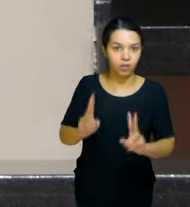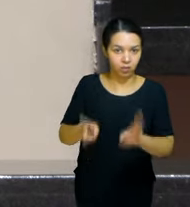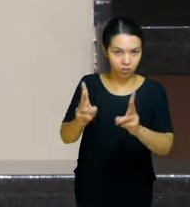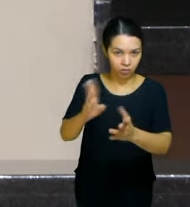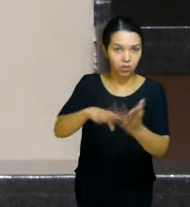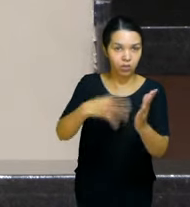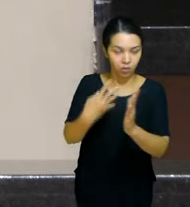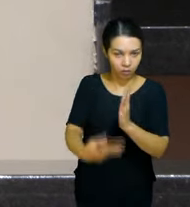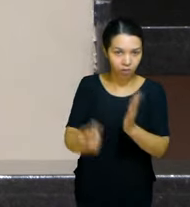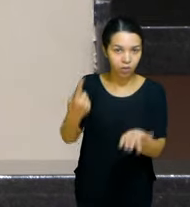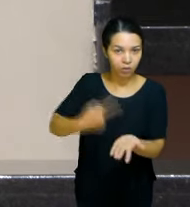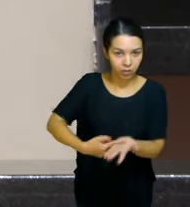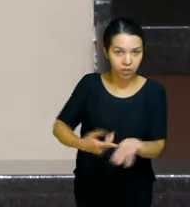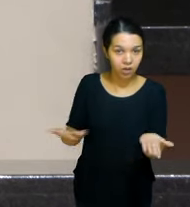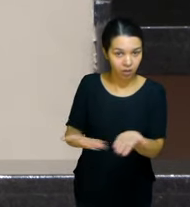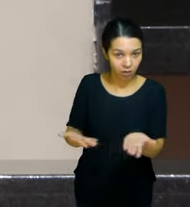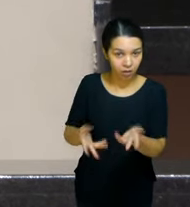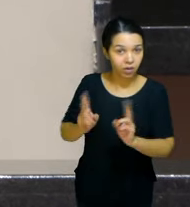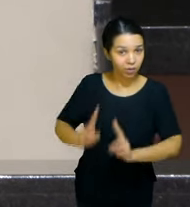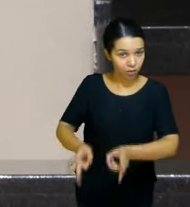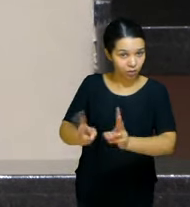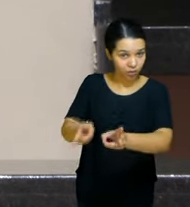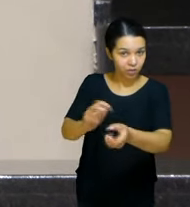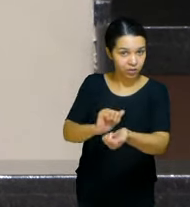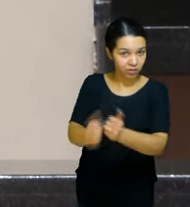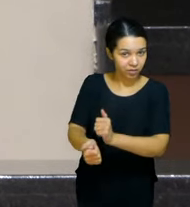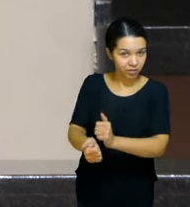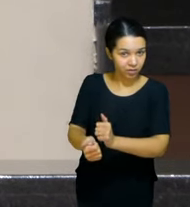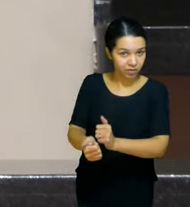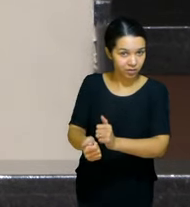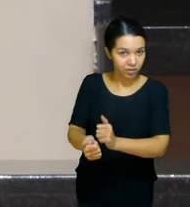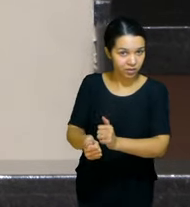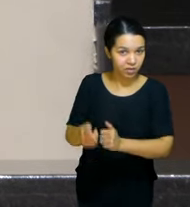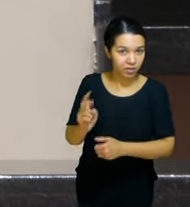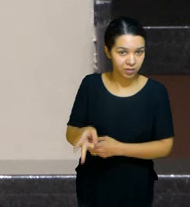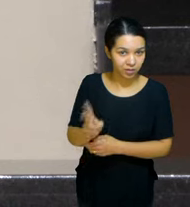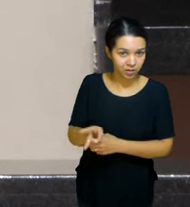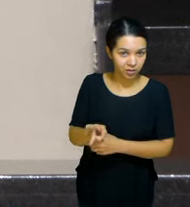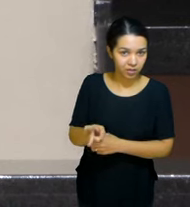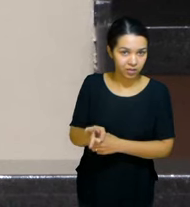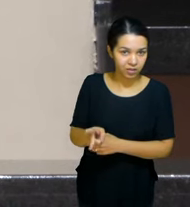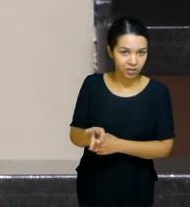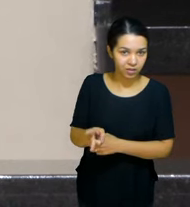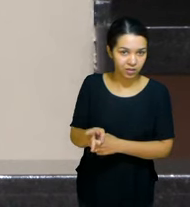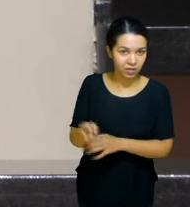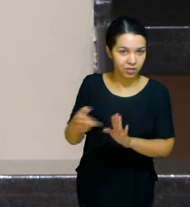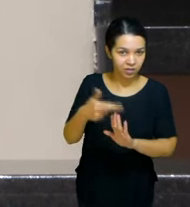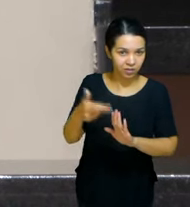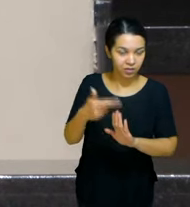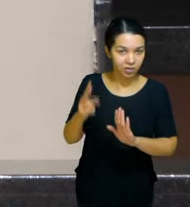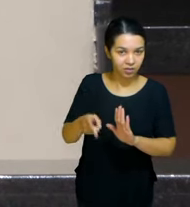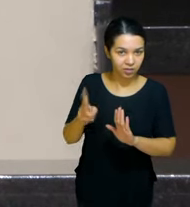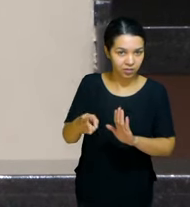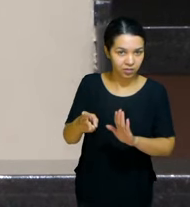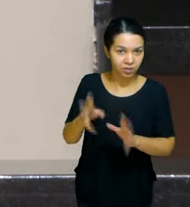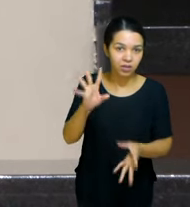E agora, para continuar o calendário esportivo, manteve-se praticamente a mesma resolução. Em